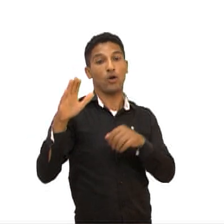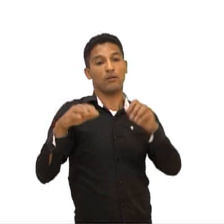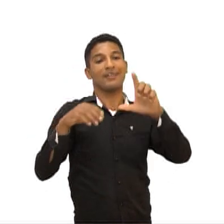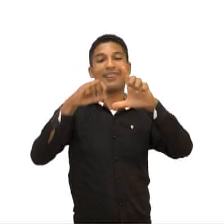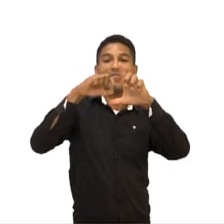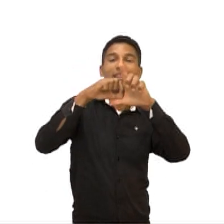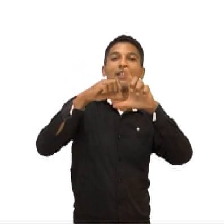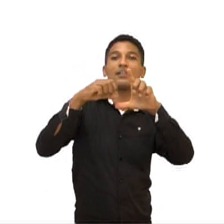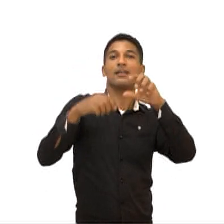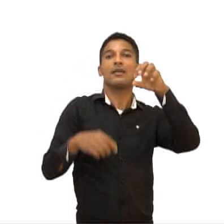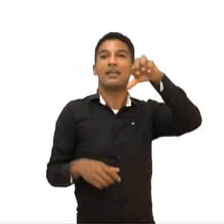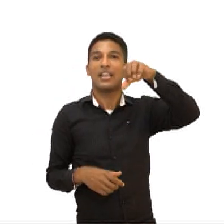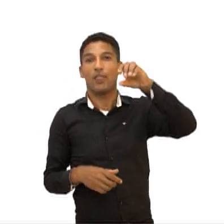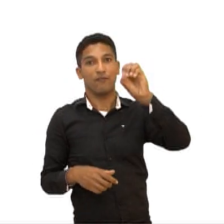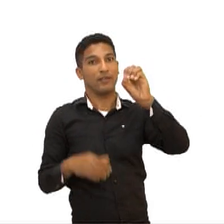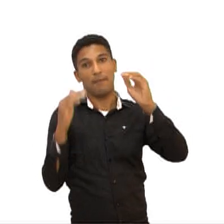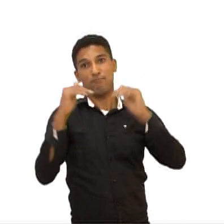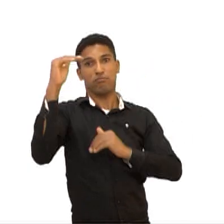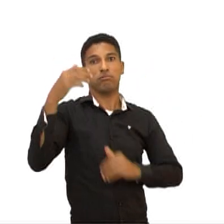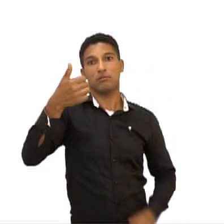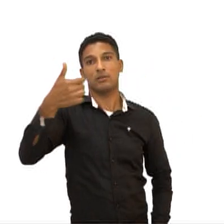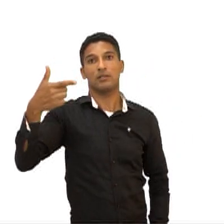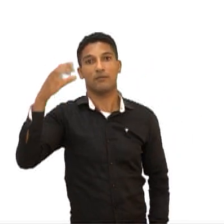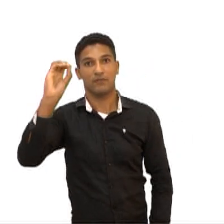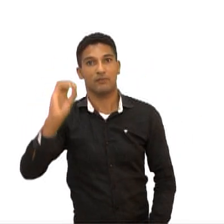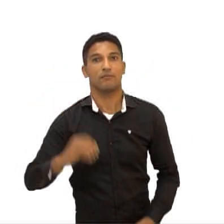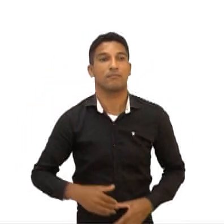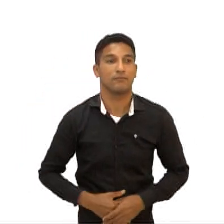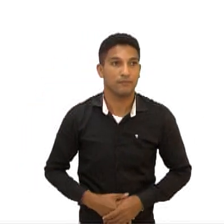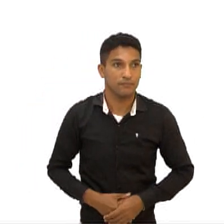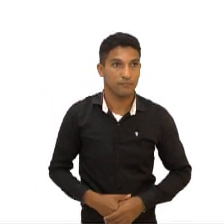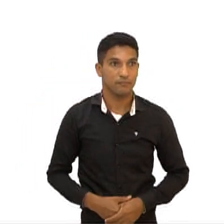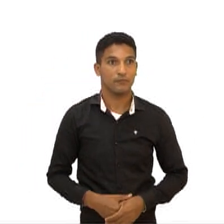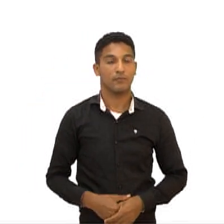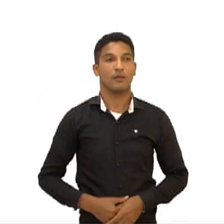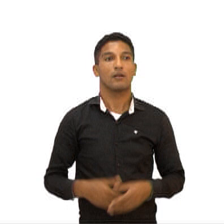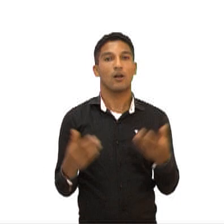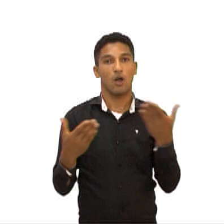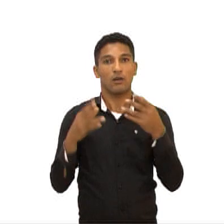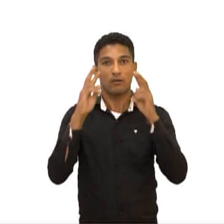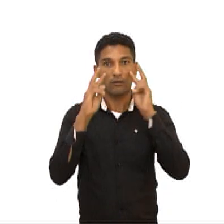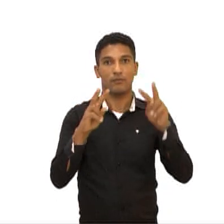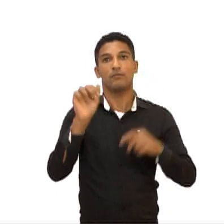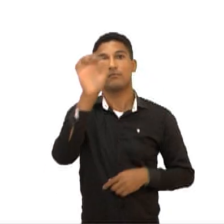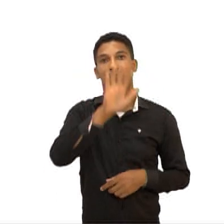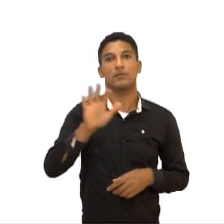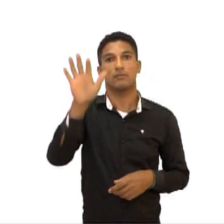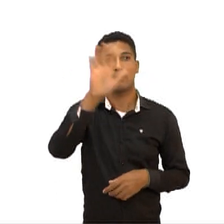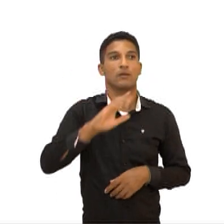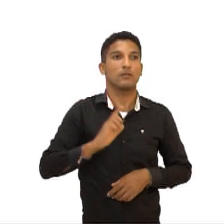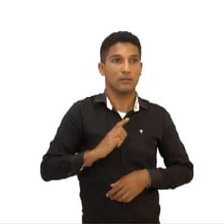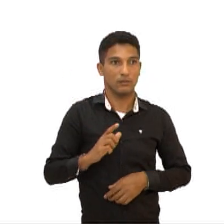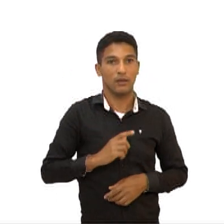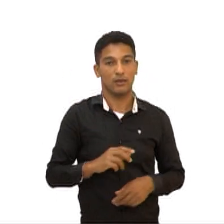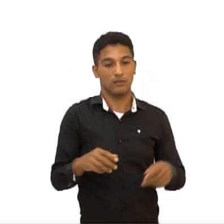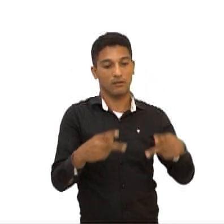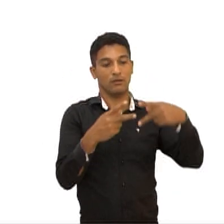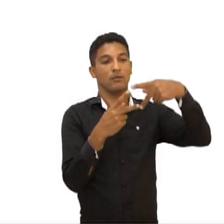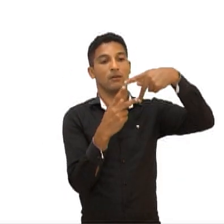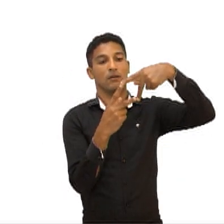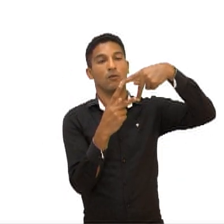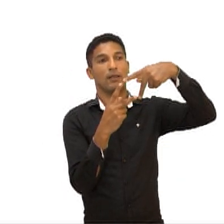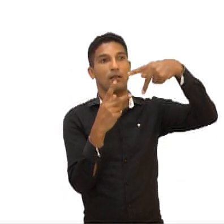vocês resolverem. A figura seguinte é composta por dois quadrados e um triângulo